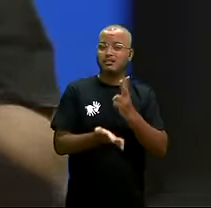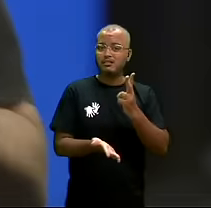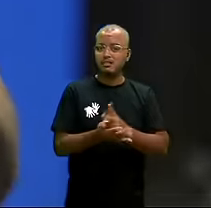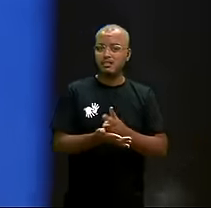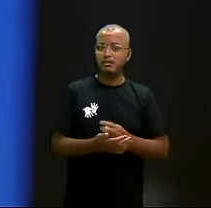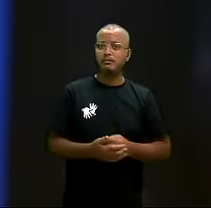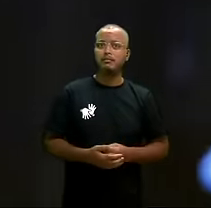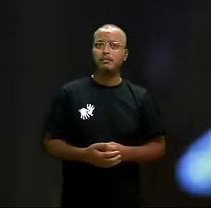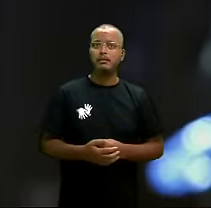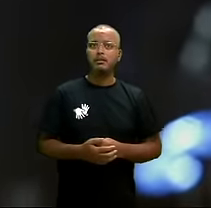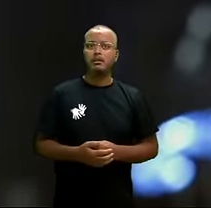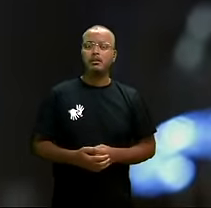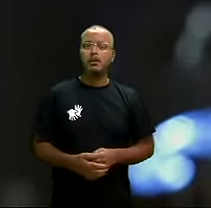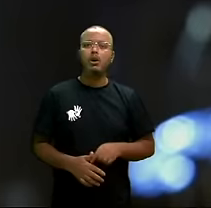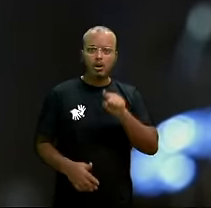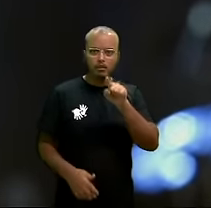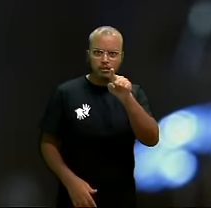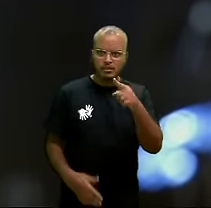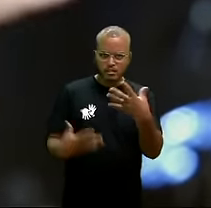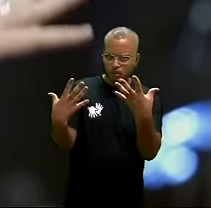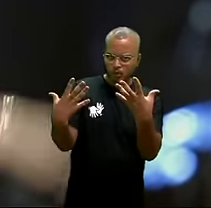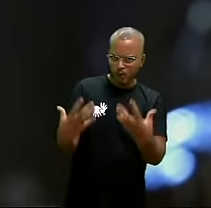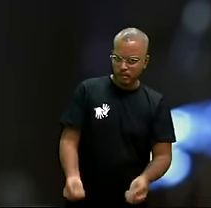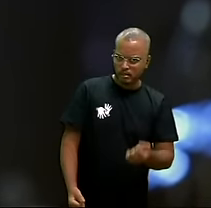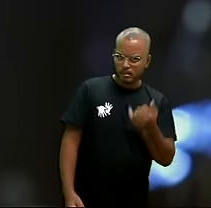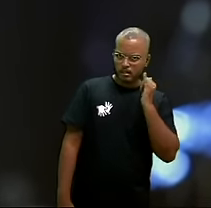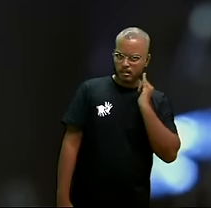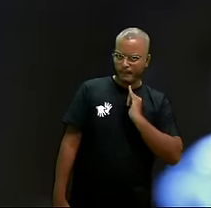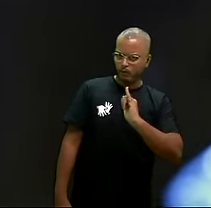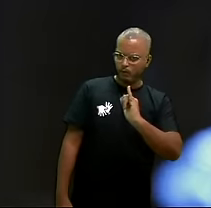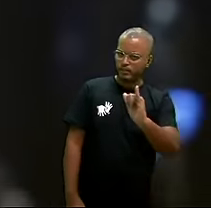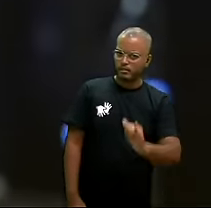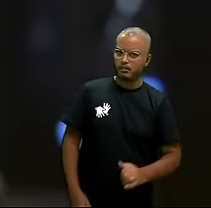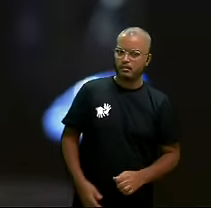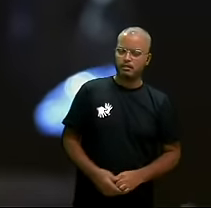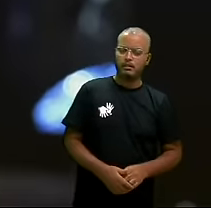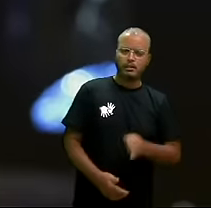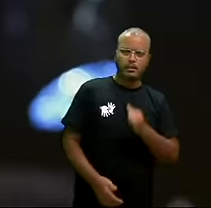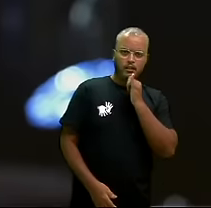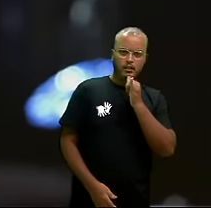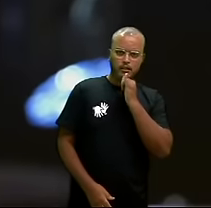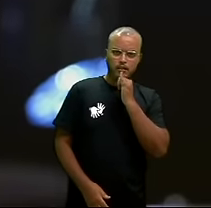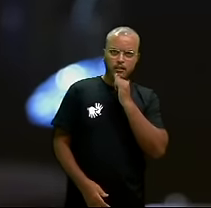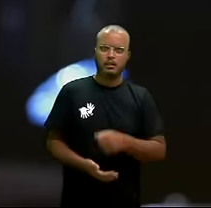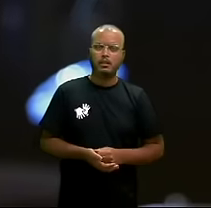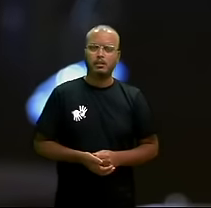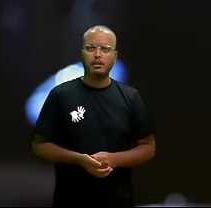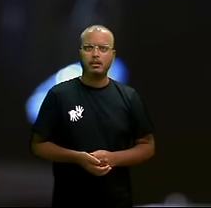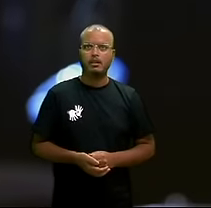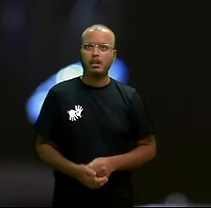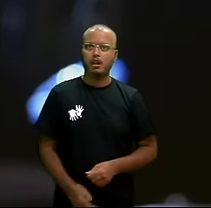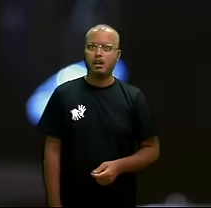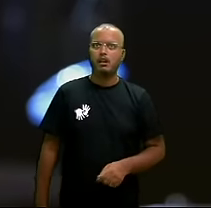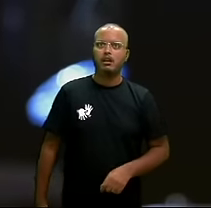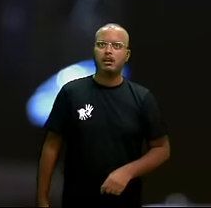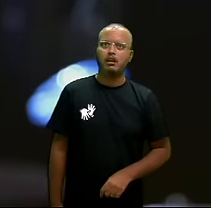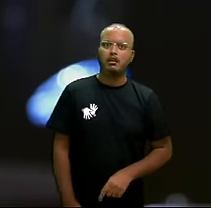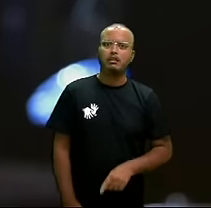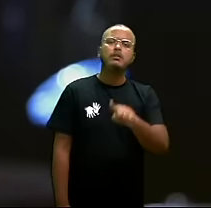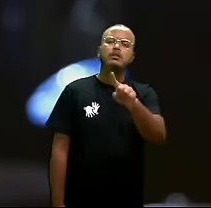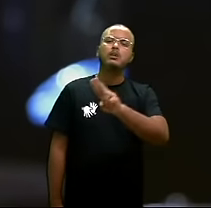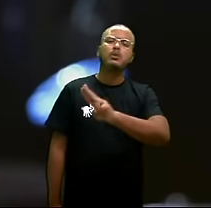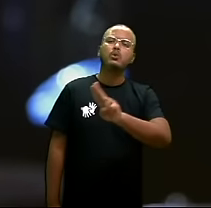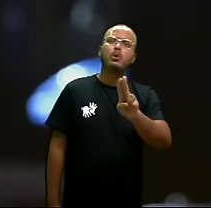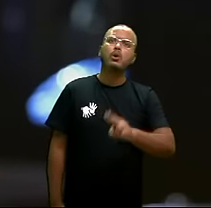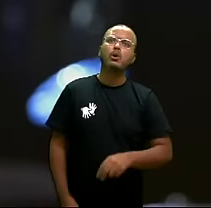aceite uma profecia dessa aqui, ó. Nunca. Rejeita. Rejeita no espírito por educação. Quietinho na RV. A pessoa fala assim, ó, Deus está me dizendo. Como é que você chama, irmã? Você está com a mão na